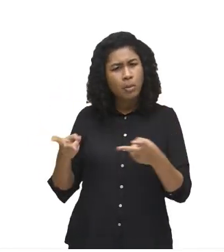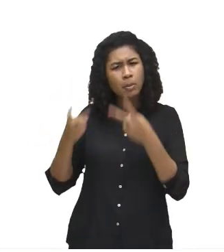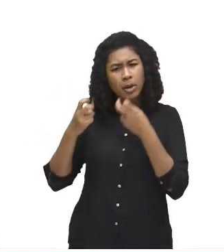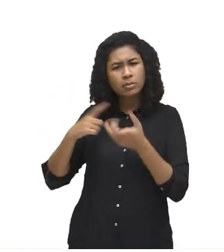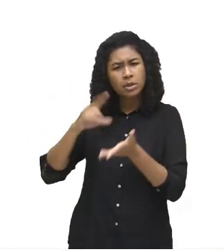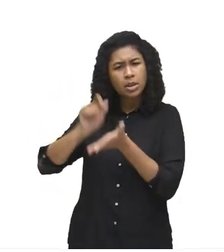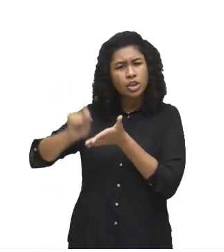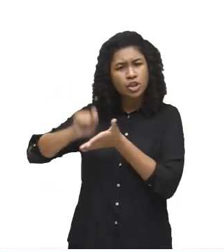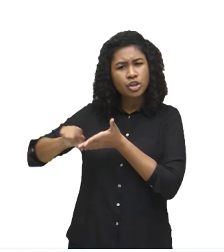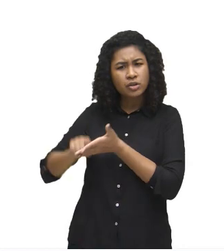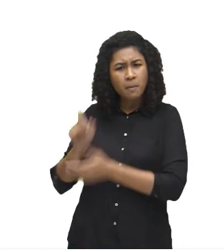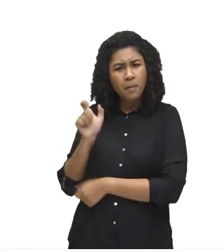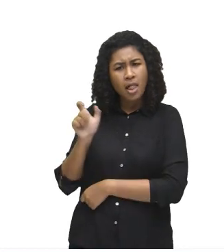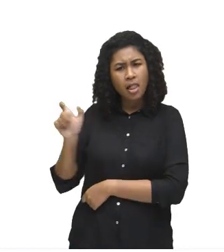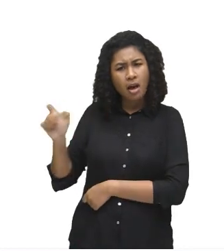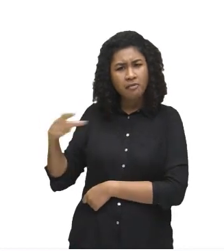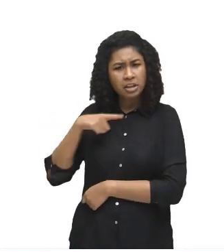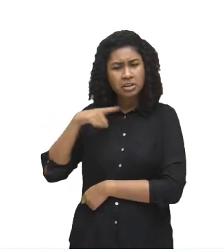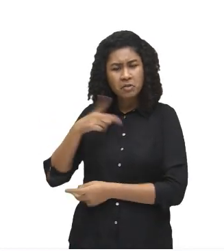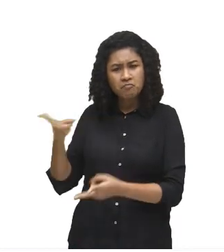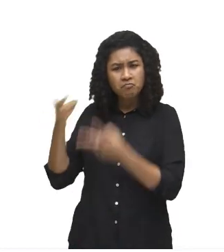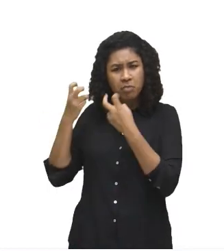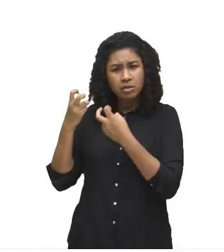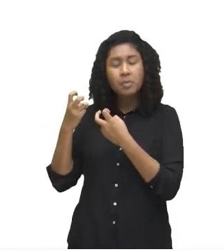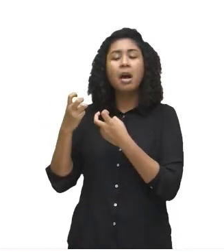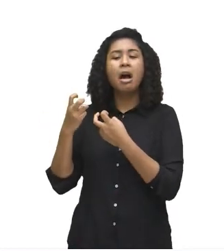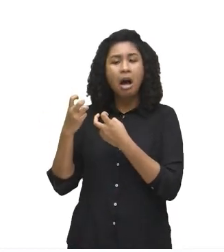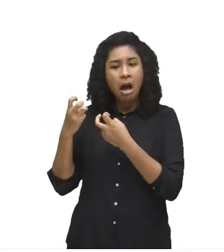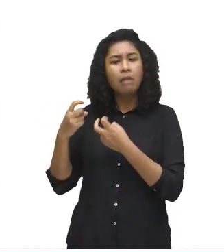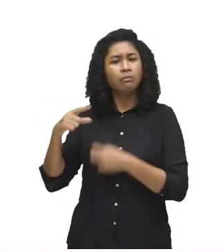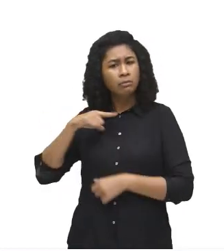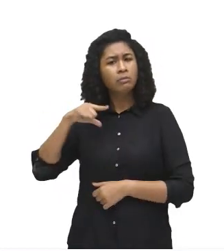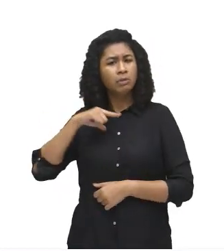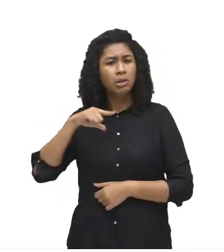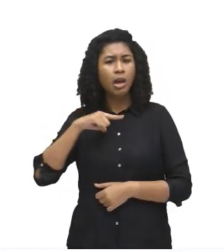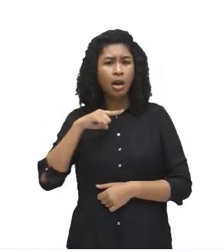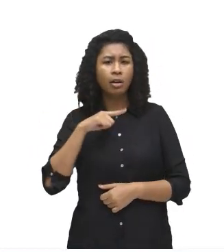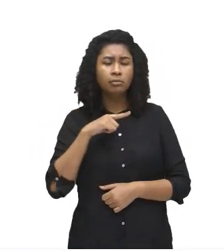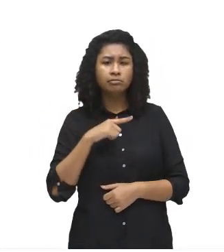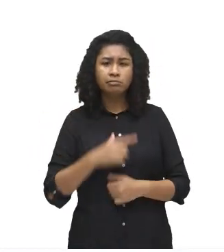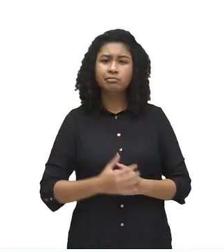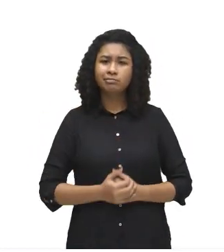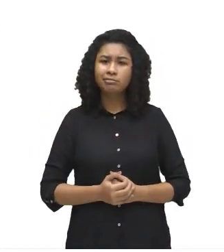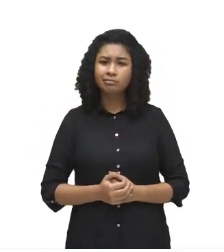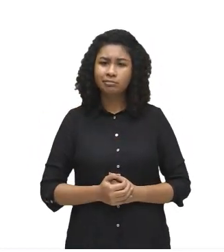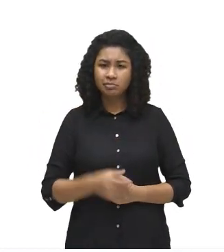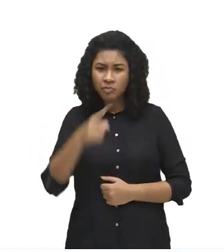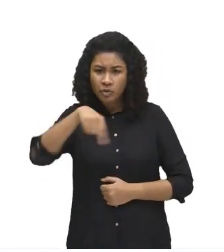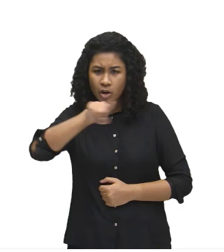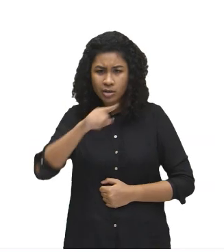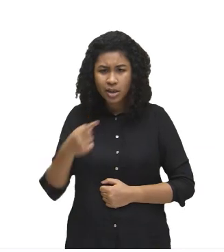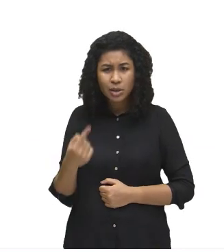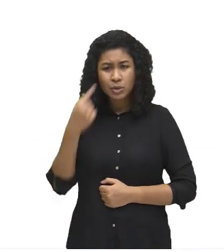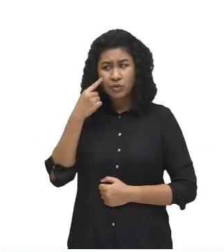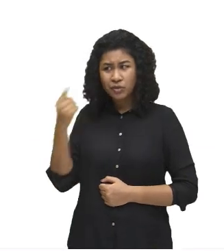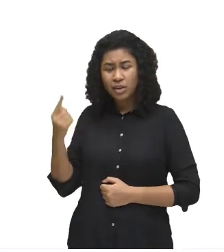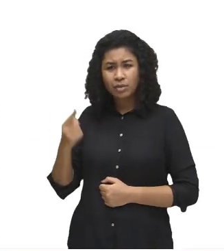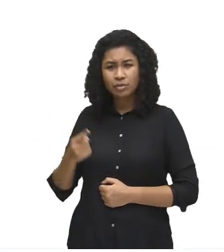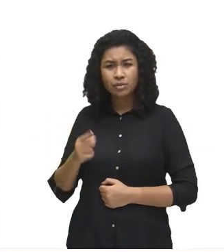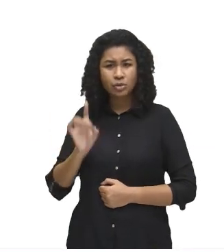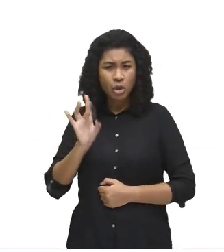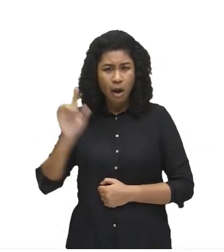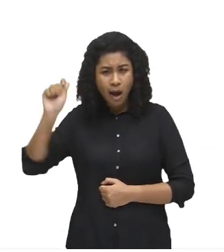forma escrita. Foi isso que você percebeu quando você pensou a letra A? Só a forma escrita? Quem pensou a